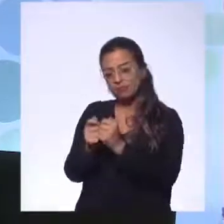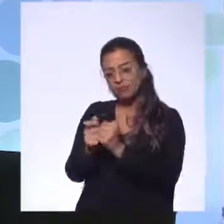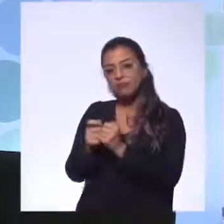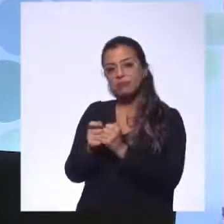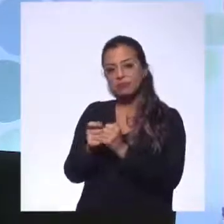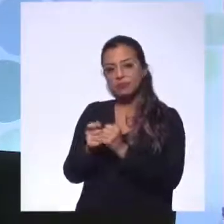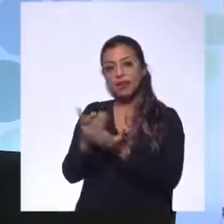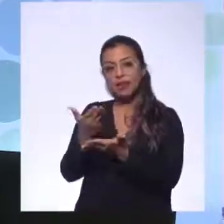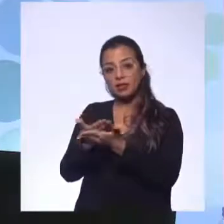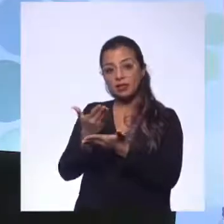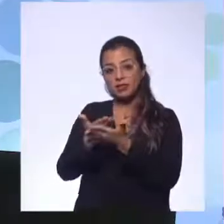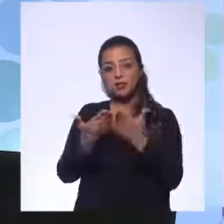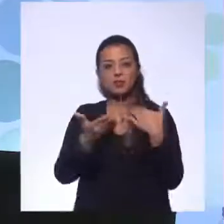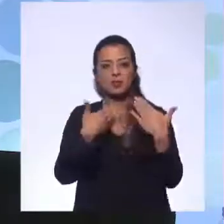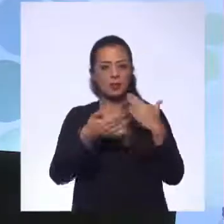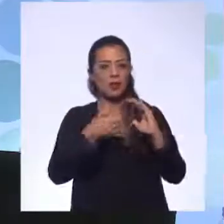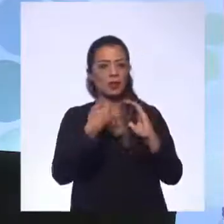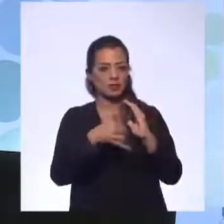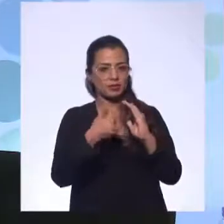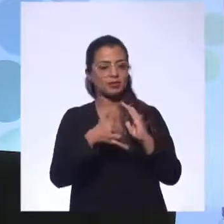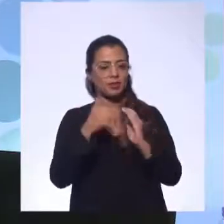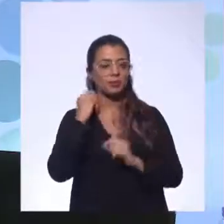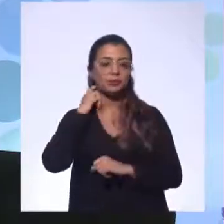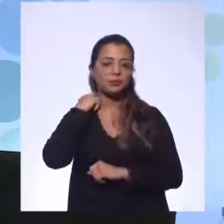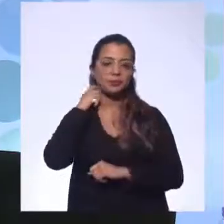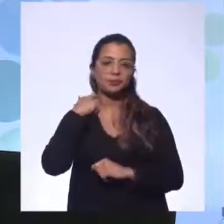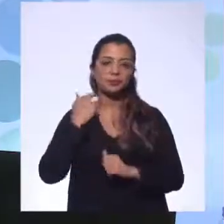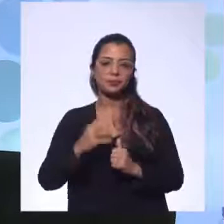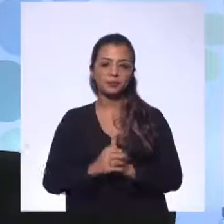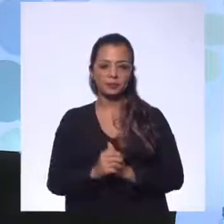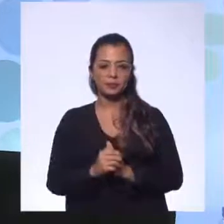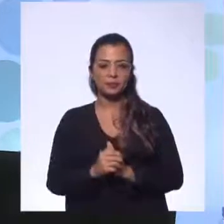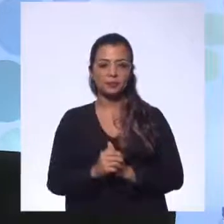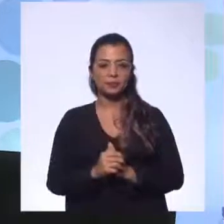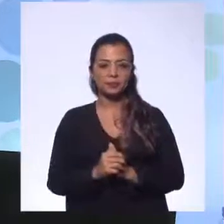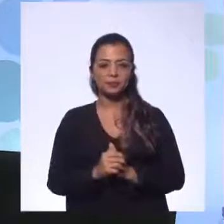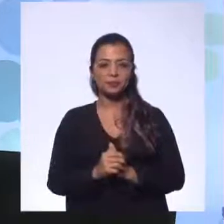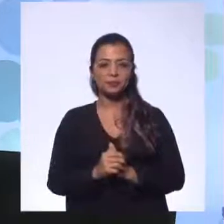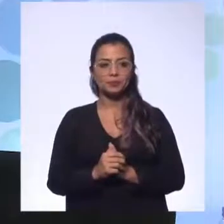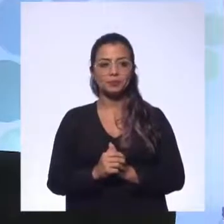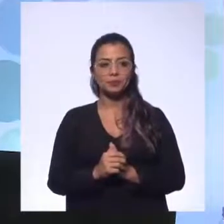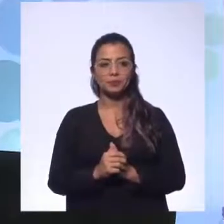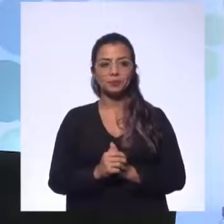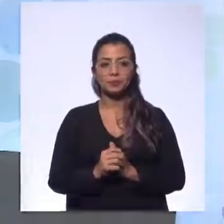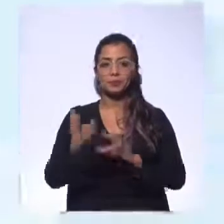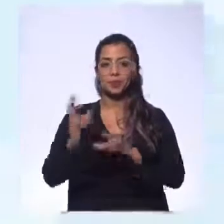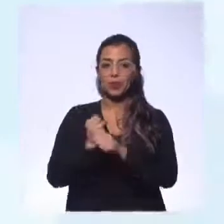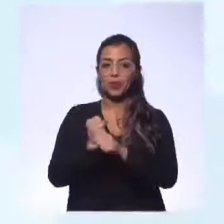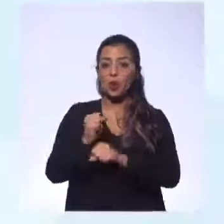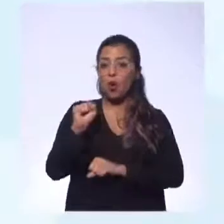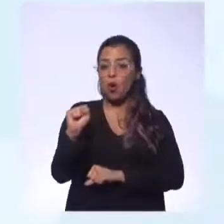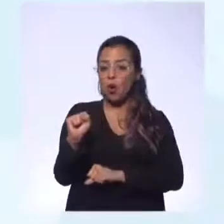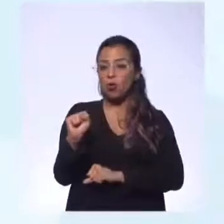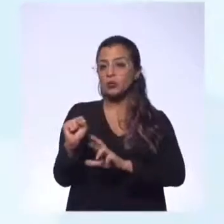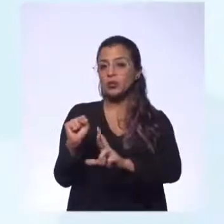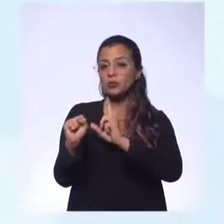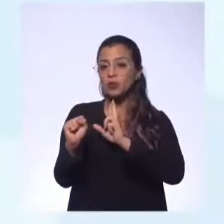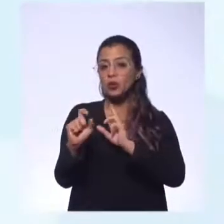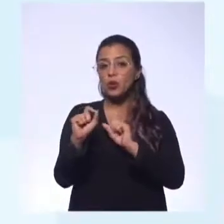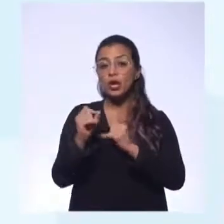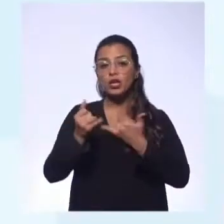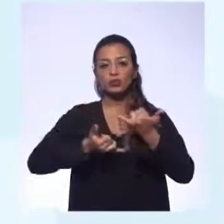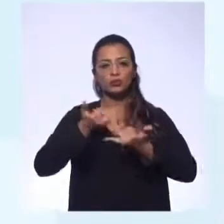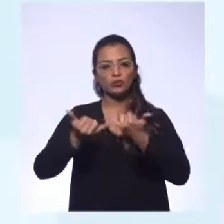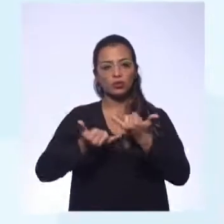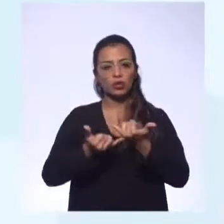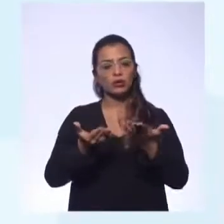Eu percebia muito isso. Sim. Pelo menos bateu. 8 alunos responderam, então, jogar. Então, enquanto a maioria está